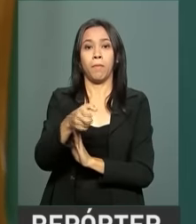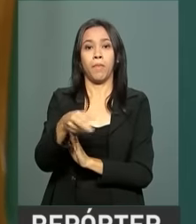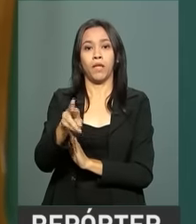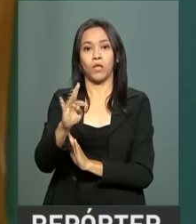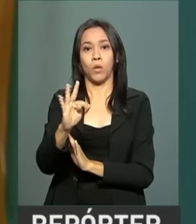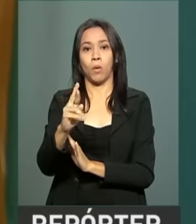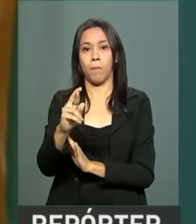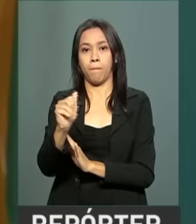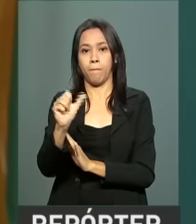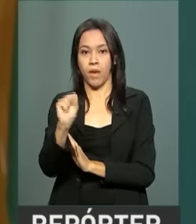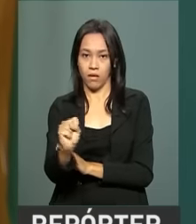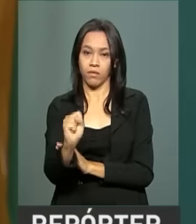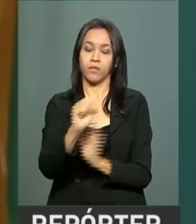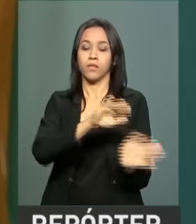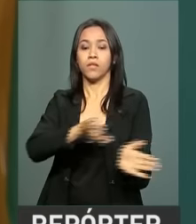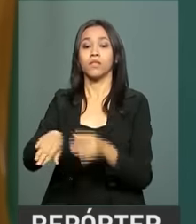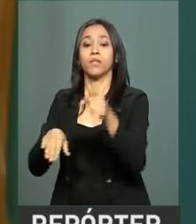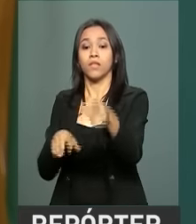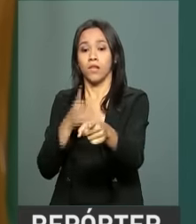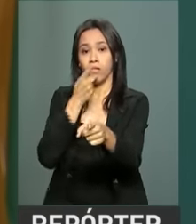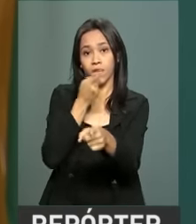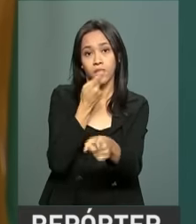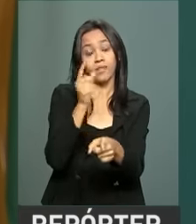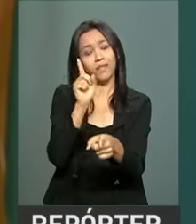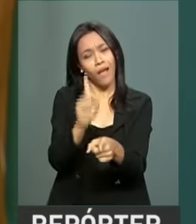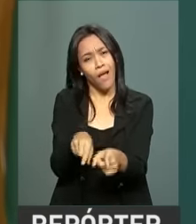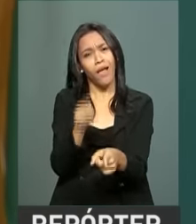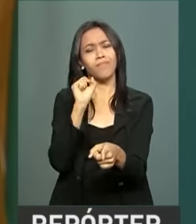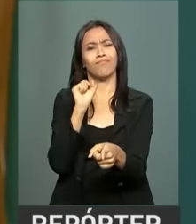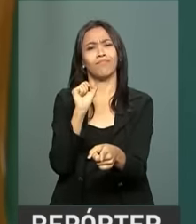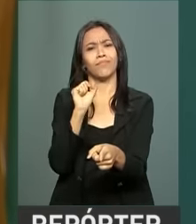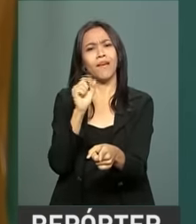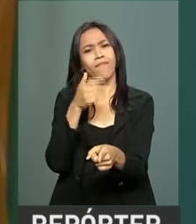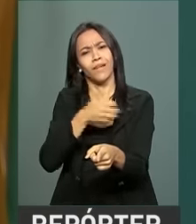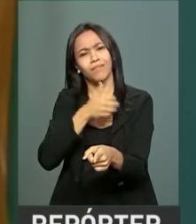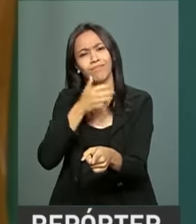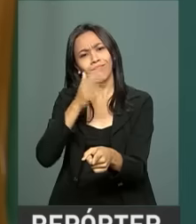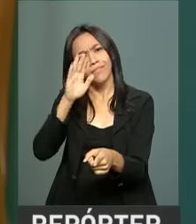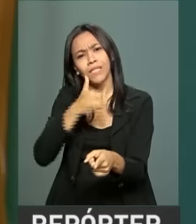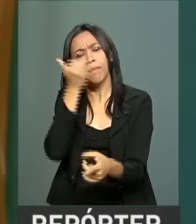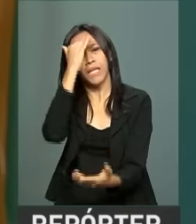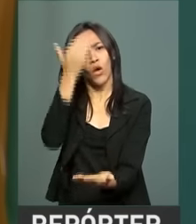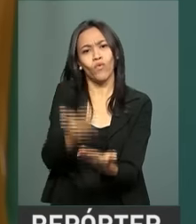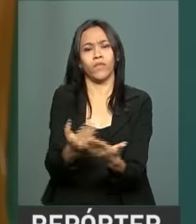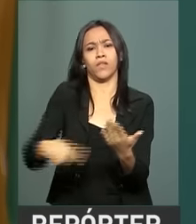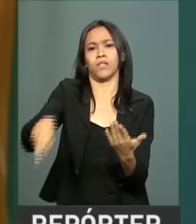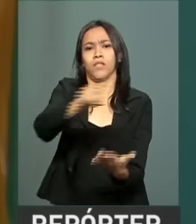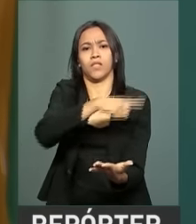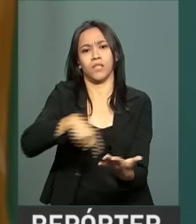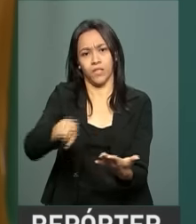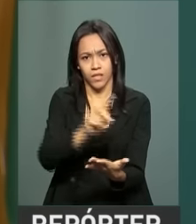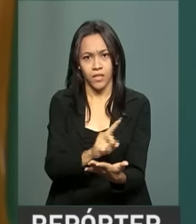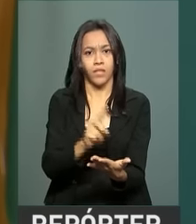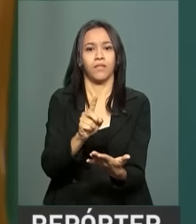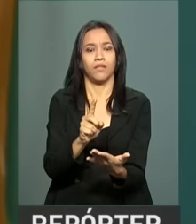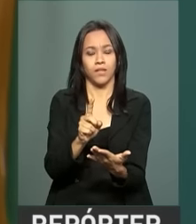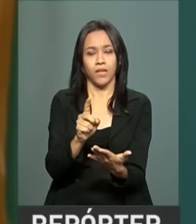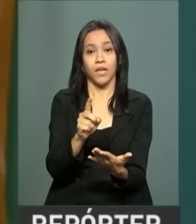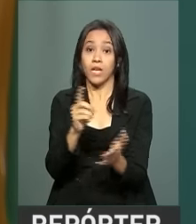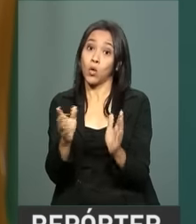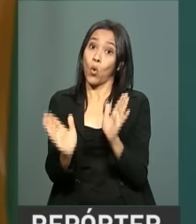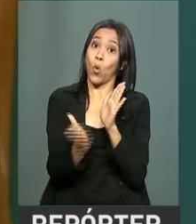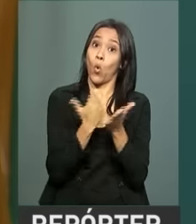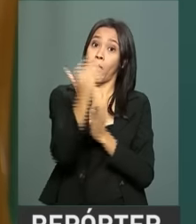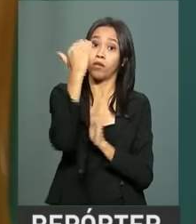atividade eh vai se dar muito em função da recuperação da confiança que começa com a proposta das